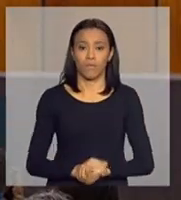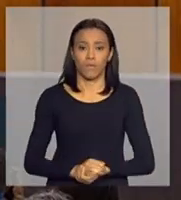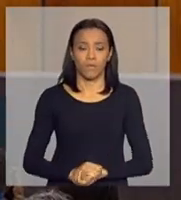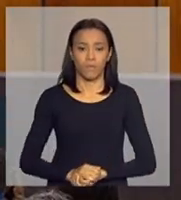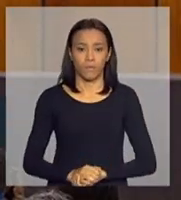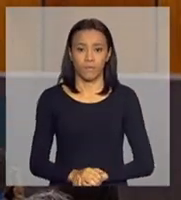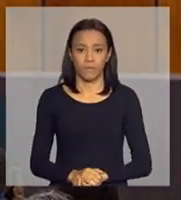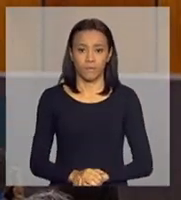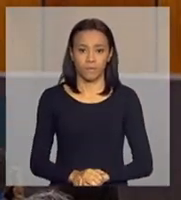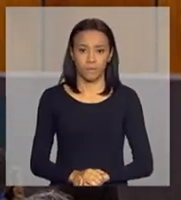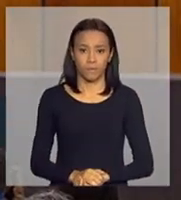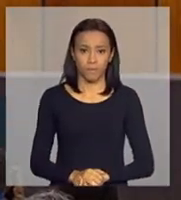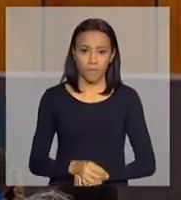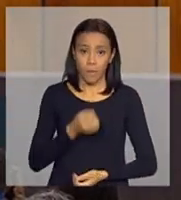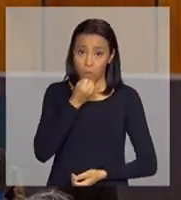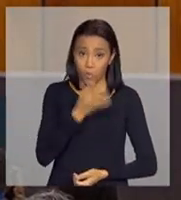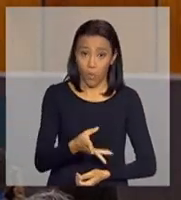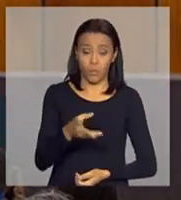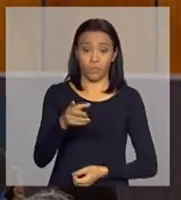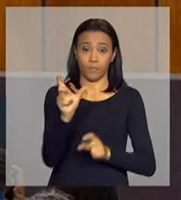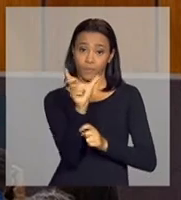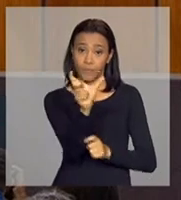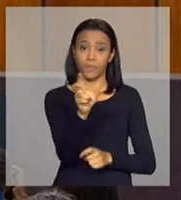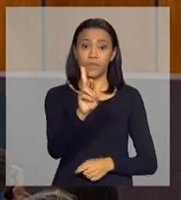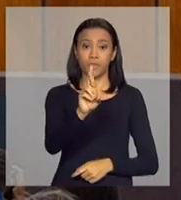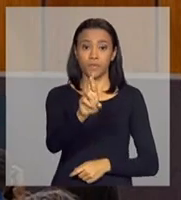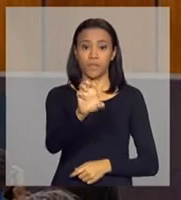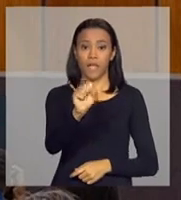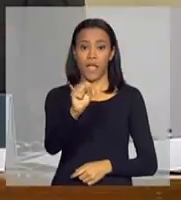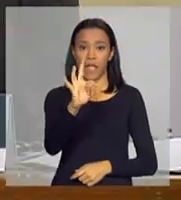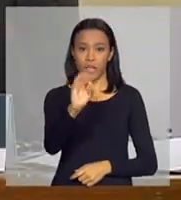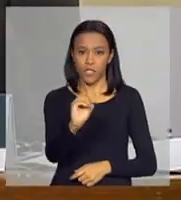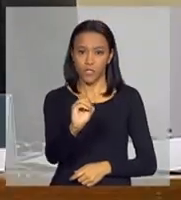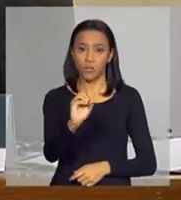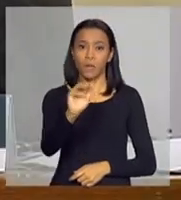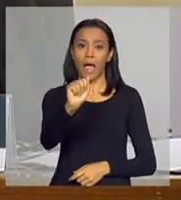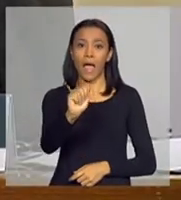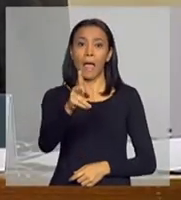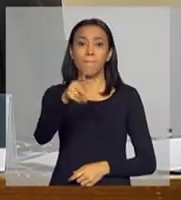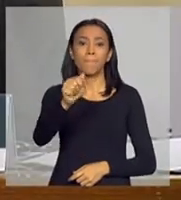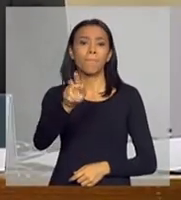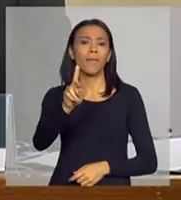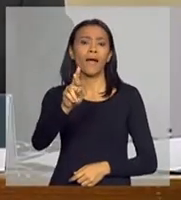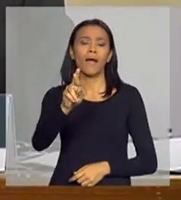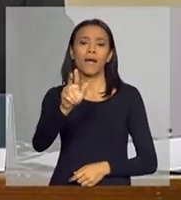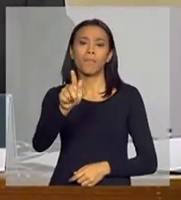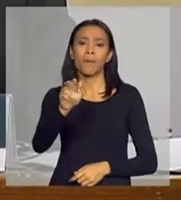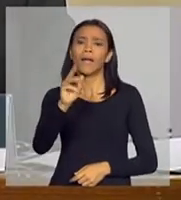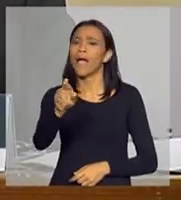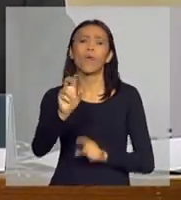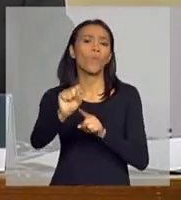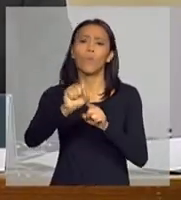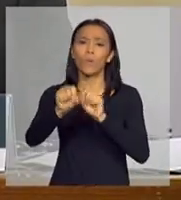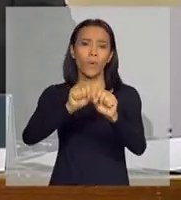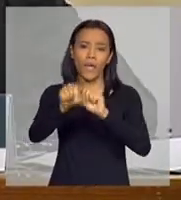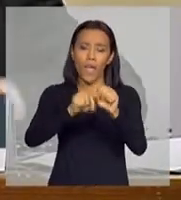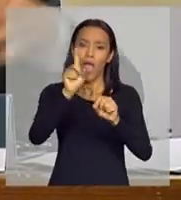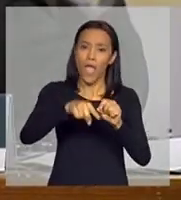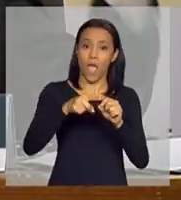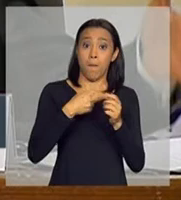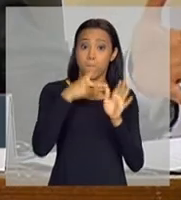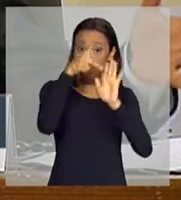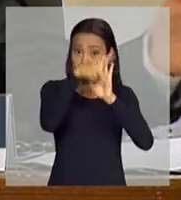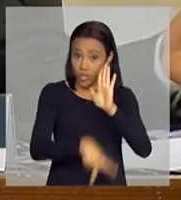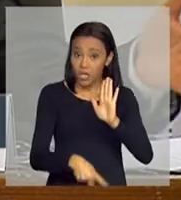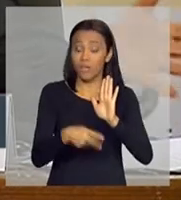tá bom só essa pagar fazem parte de todos os orçamentos que são restos a pagar são obras projetos que